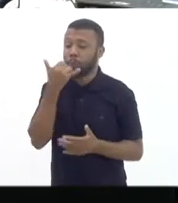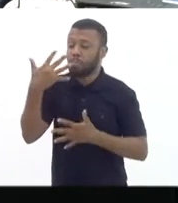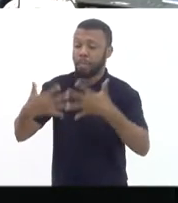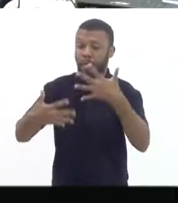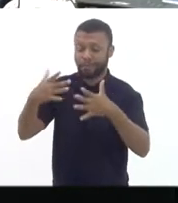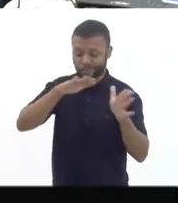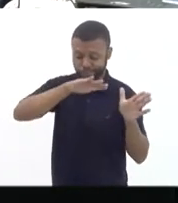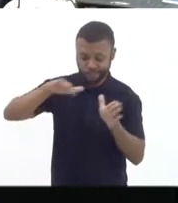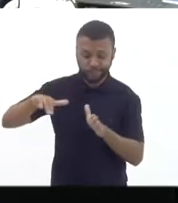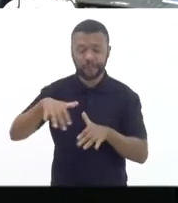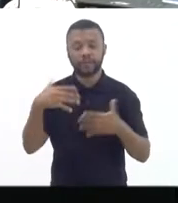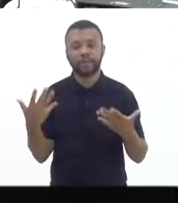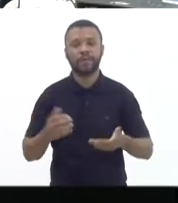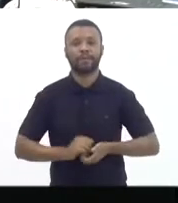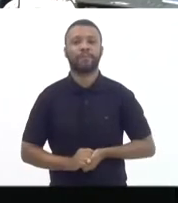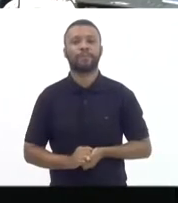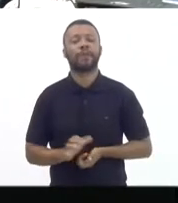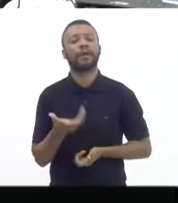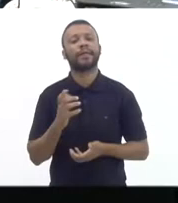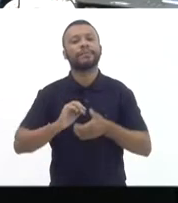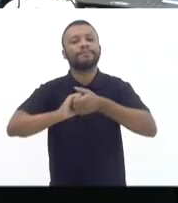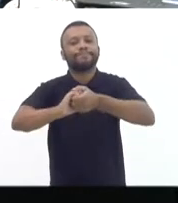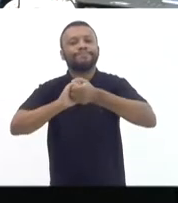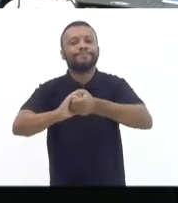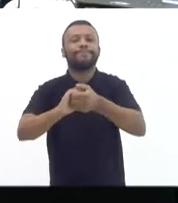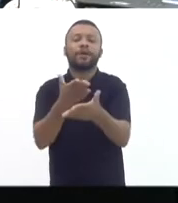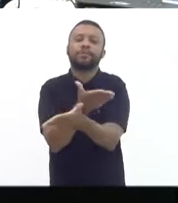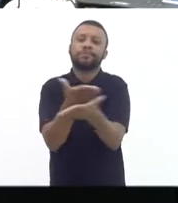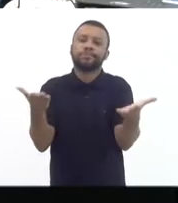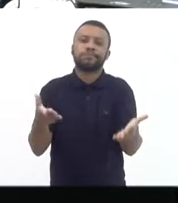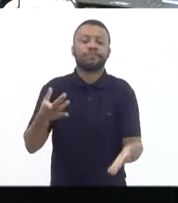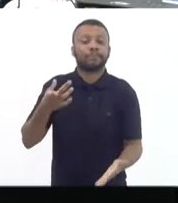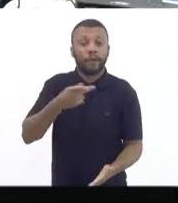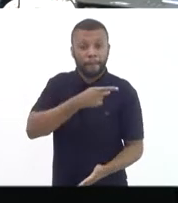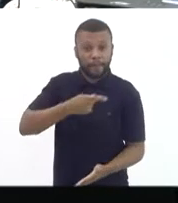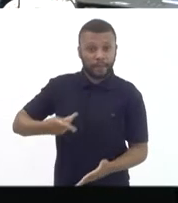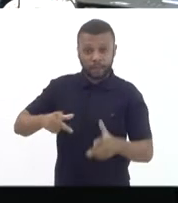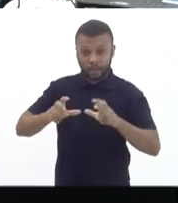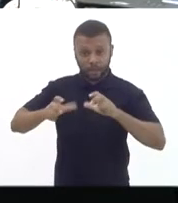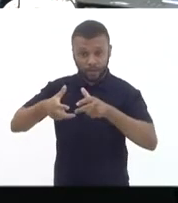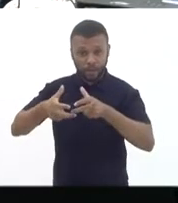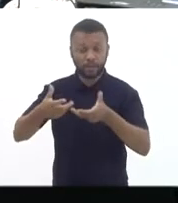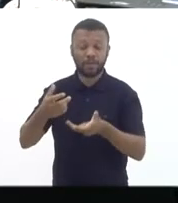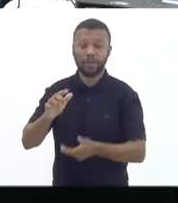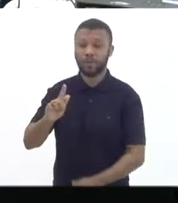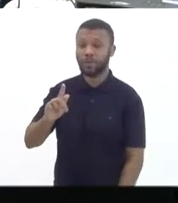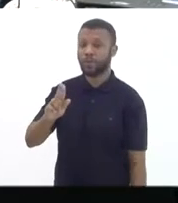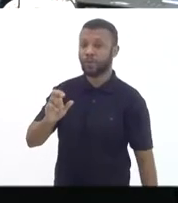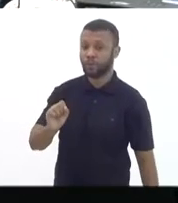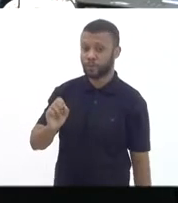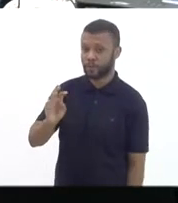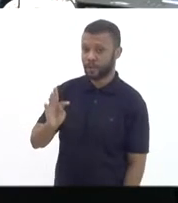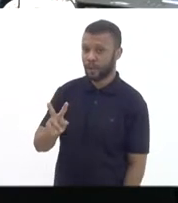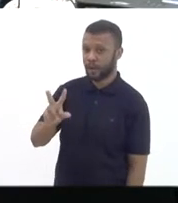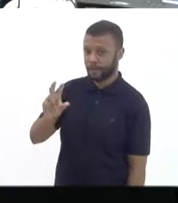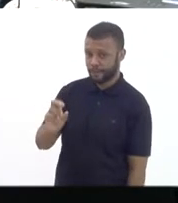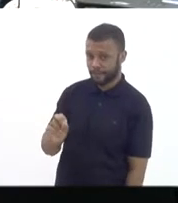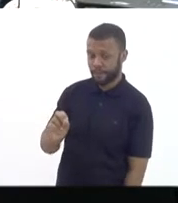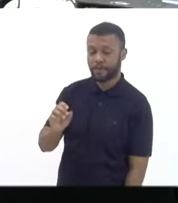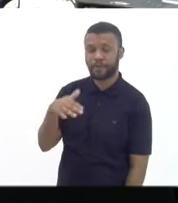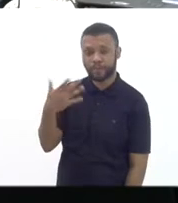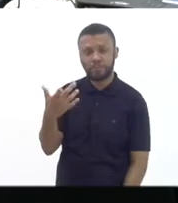olha, queria apenas saudar a todos, Gustavo, presidente da comissão, saudar aqui não só o